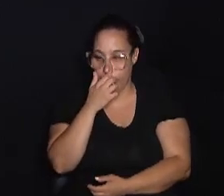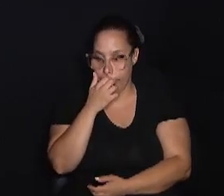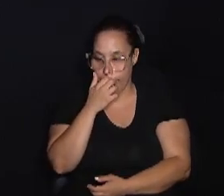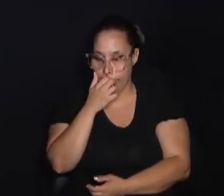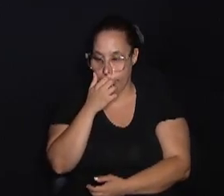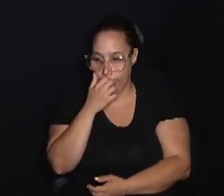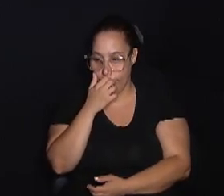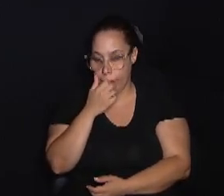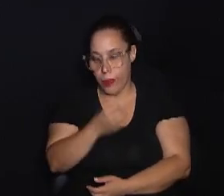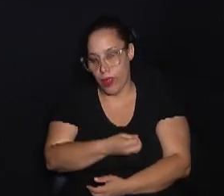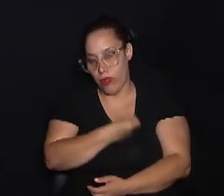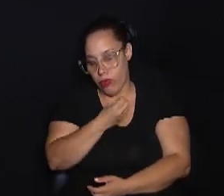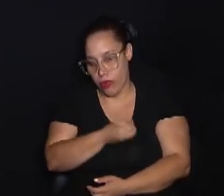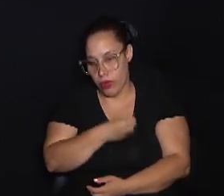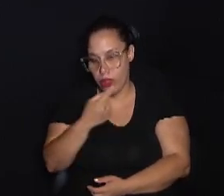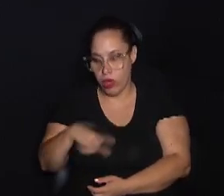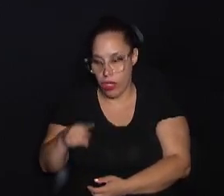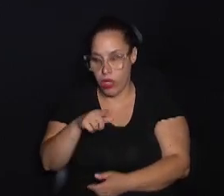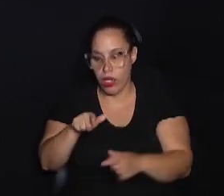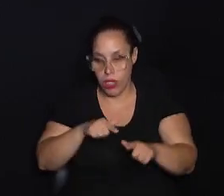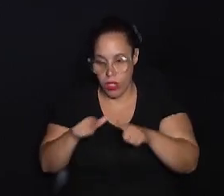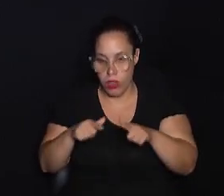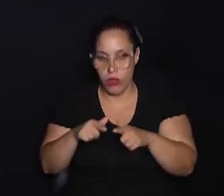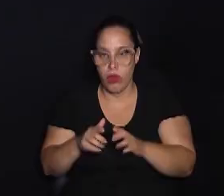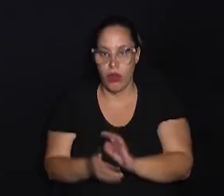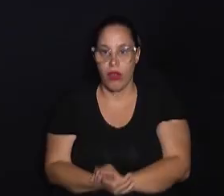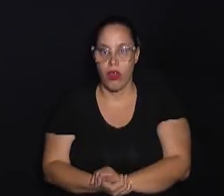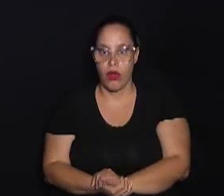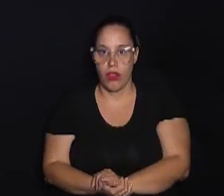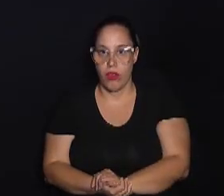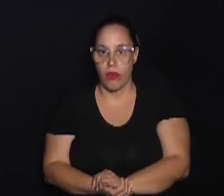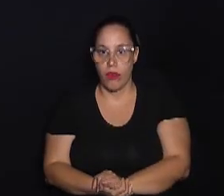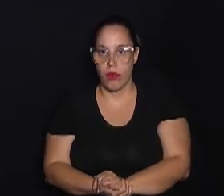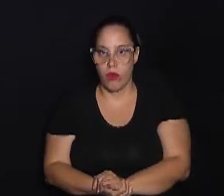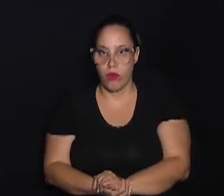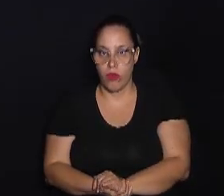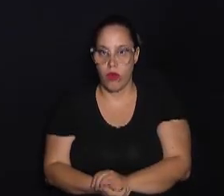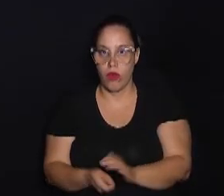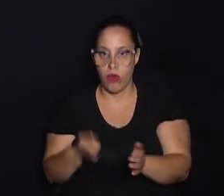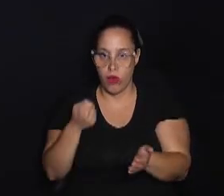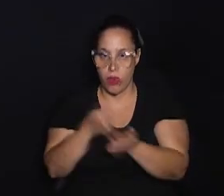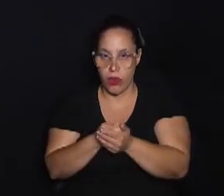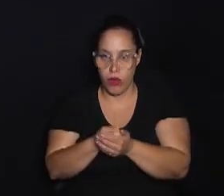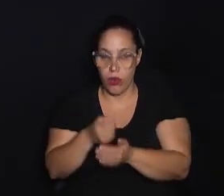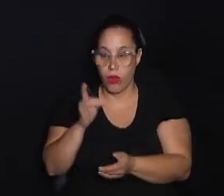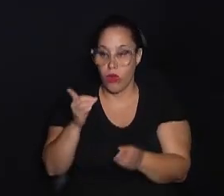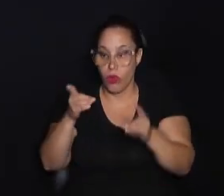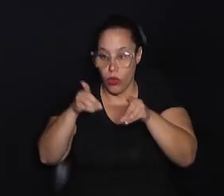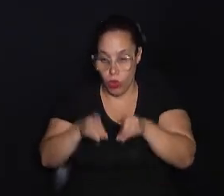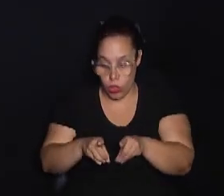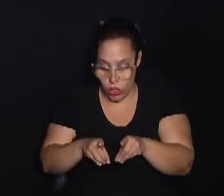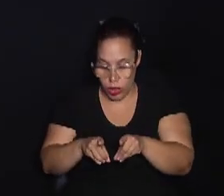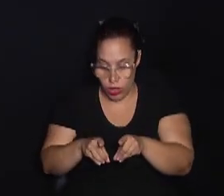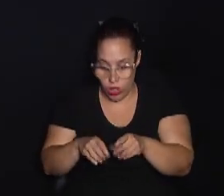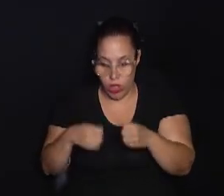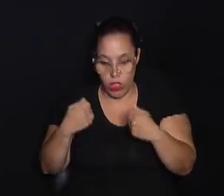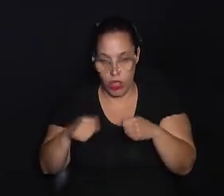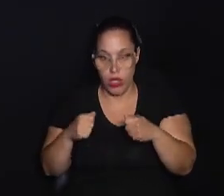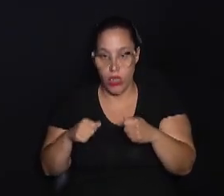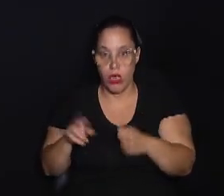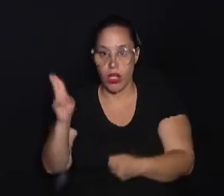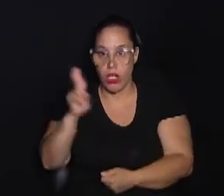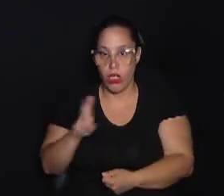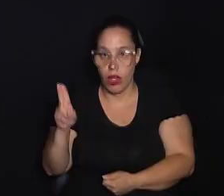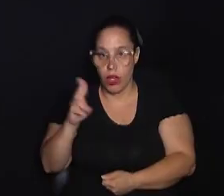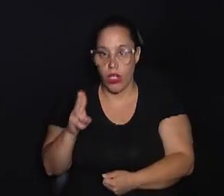vida, a saúde desse trabalhador. Sou favorável a um pagamento salarial digno, para que ele não precise se utilizar